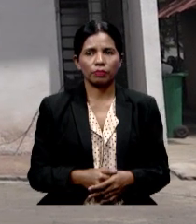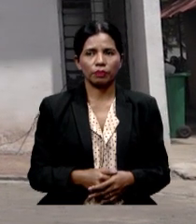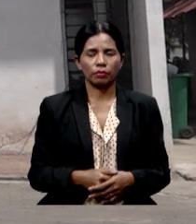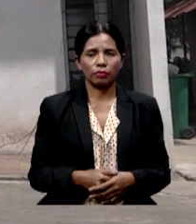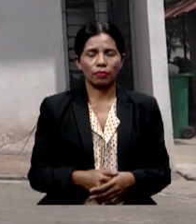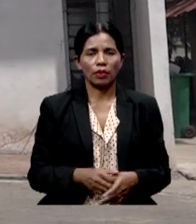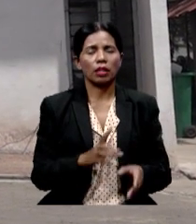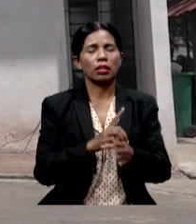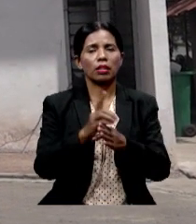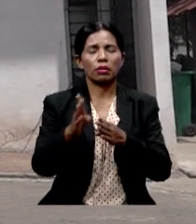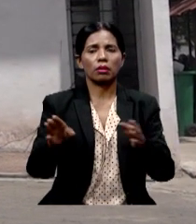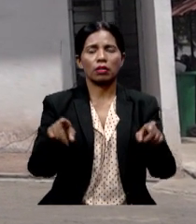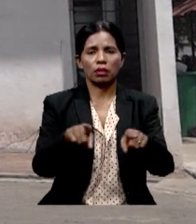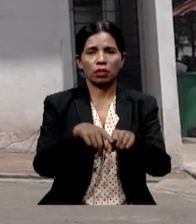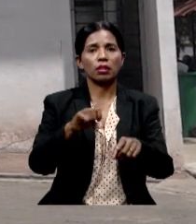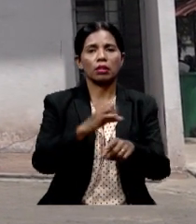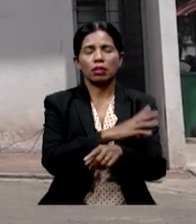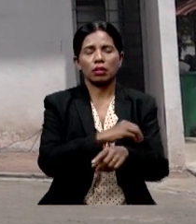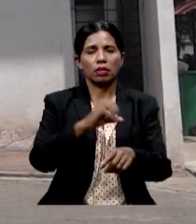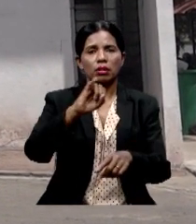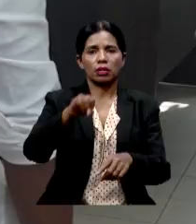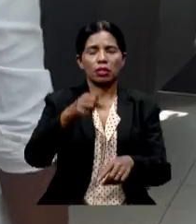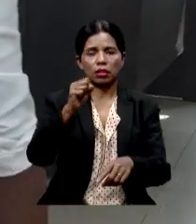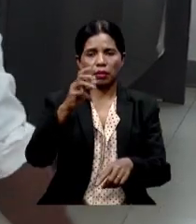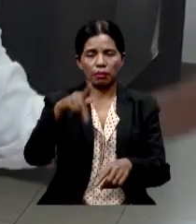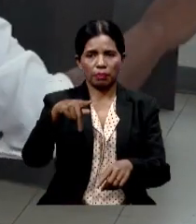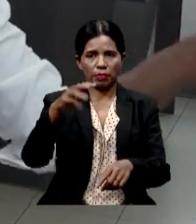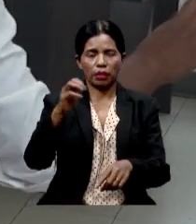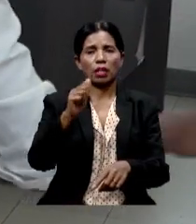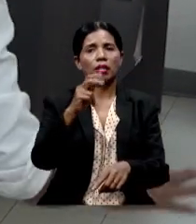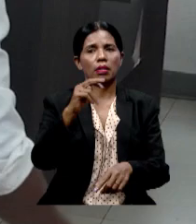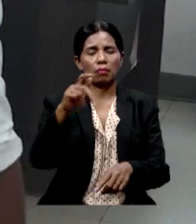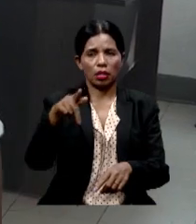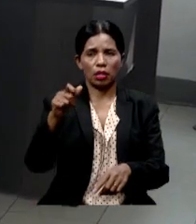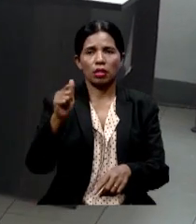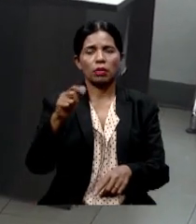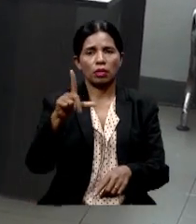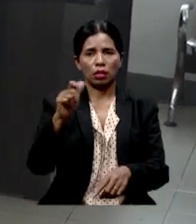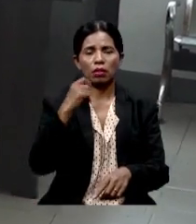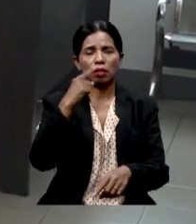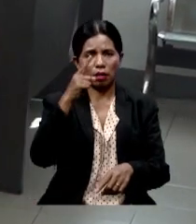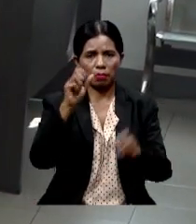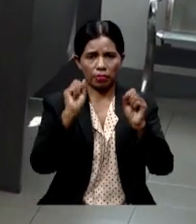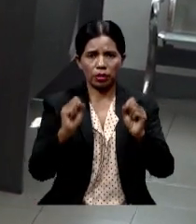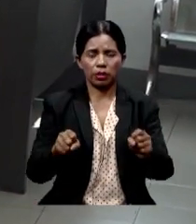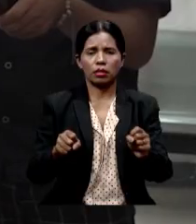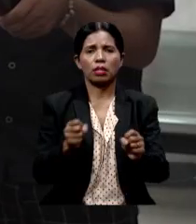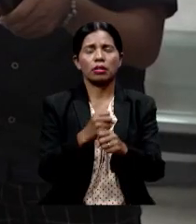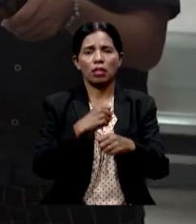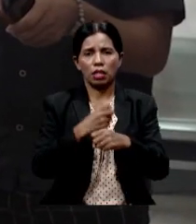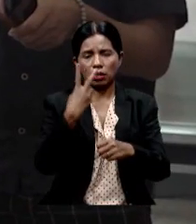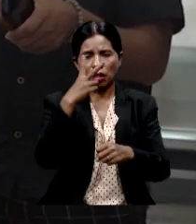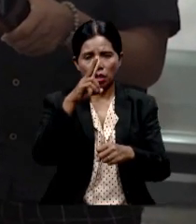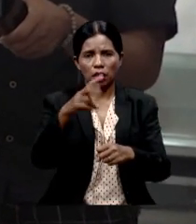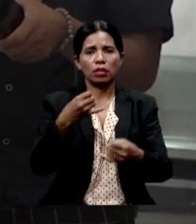Diretora Executiva Judicial System Monitoring Program, KGSMP, Ana Paula Marçal Hateten, precisa de unir a reforma Sistema de